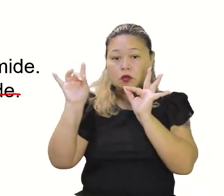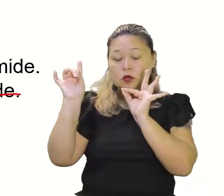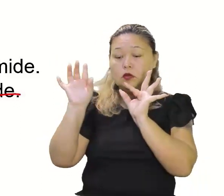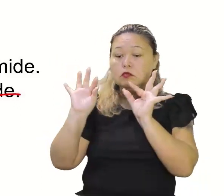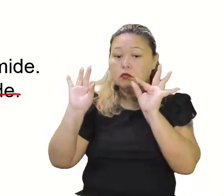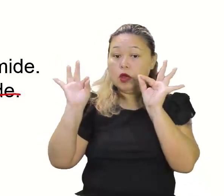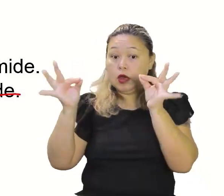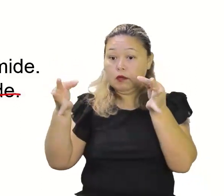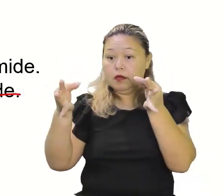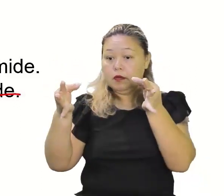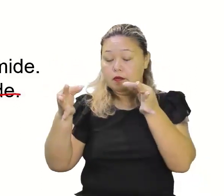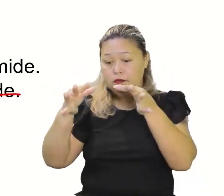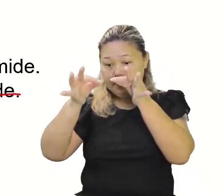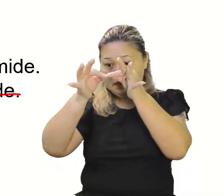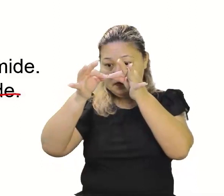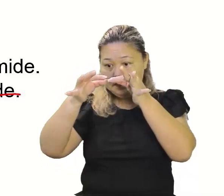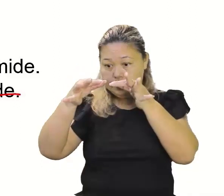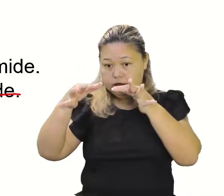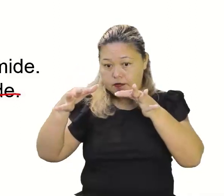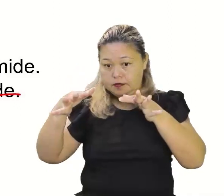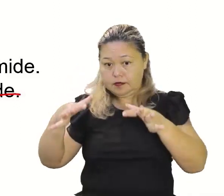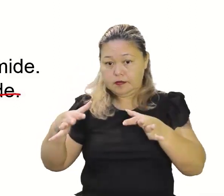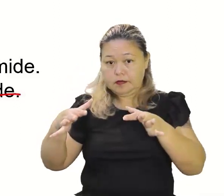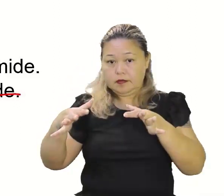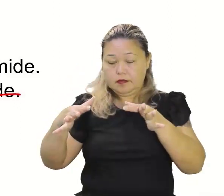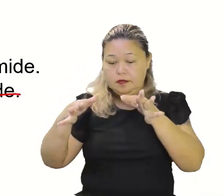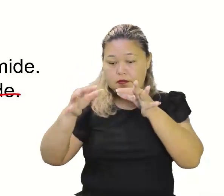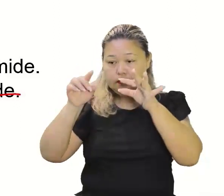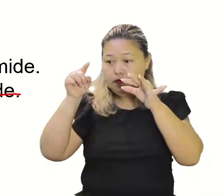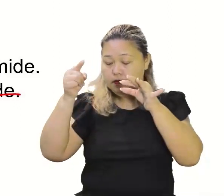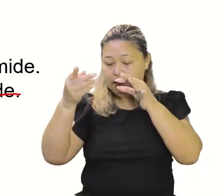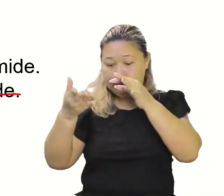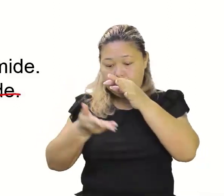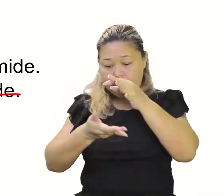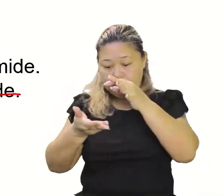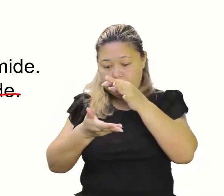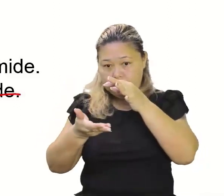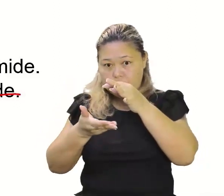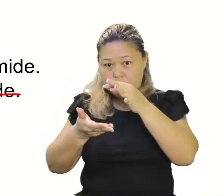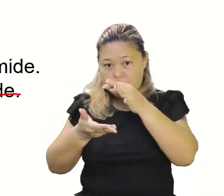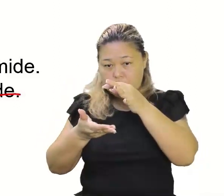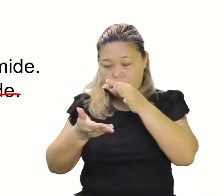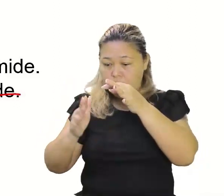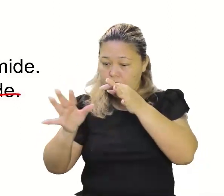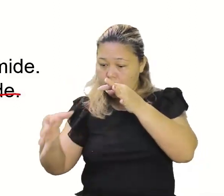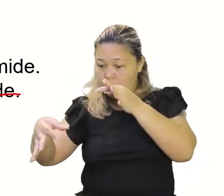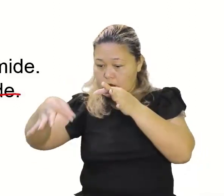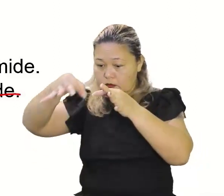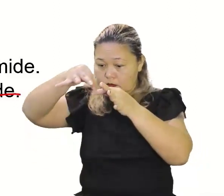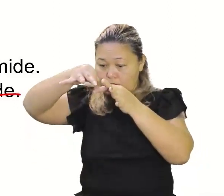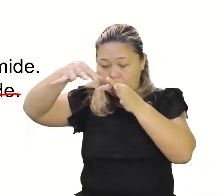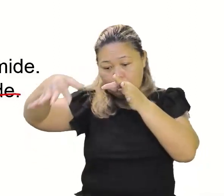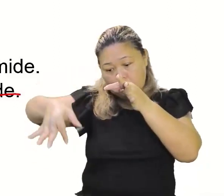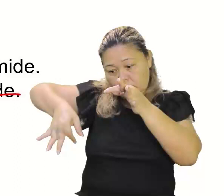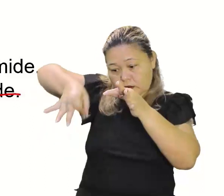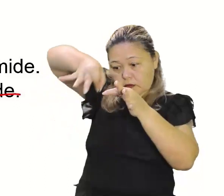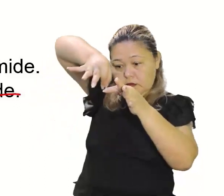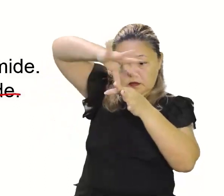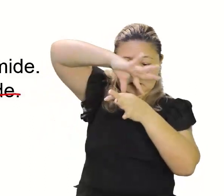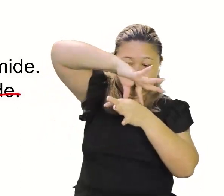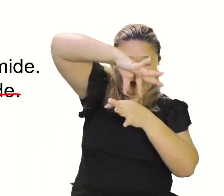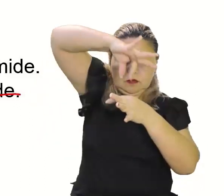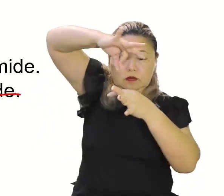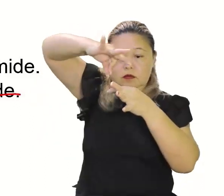consegue ver que é uma pirâmide, né? Uma pirâmide. Olha lá, são 3, uma base apenas embaixo e 3 laterais, né? Que vão se unir em um ponto